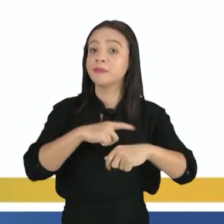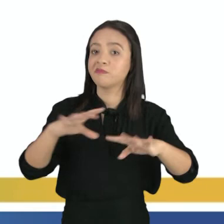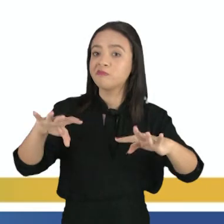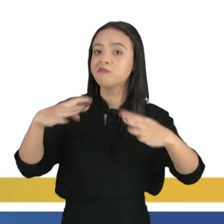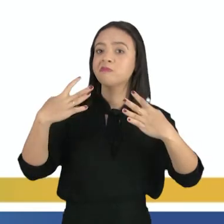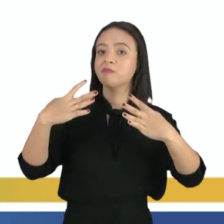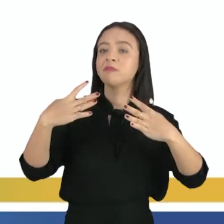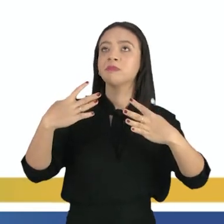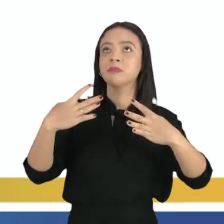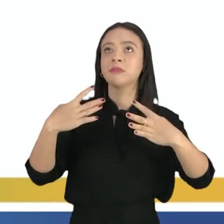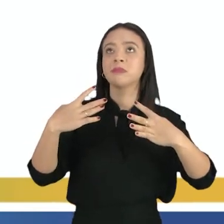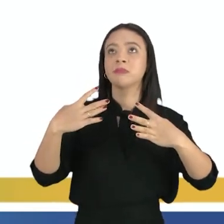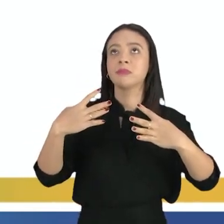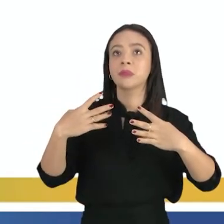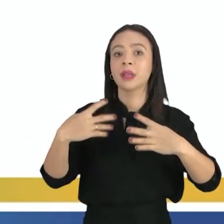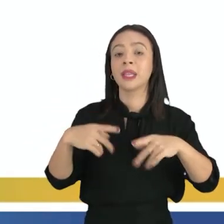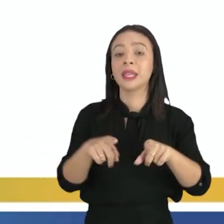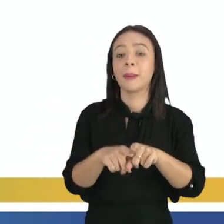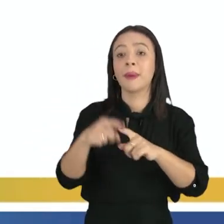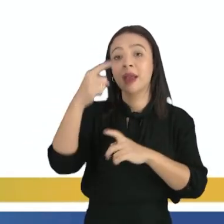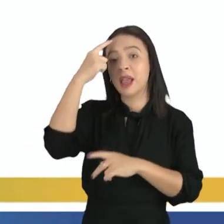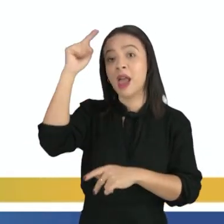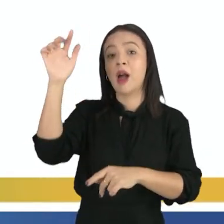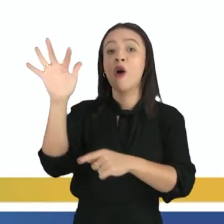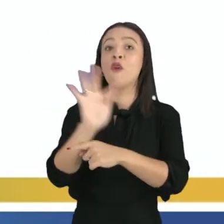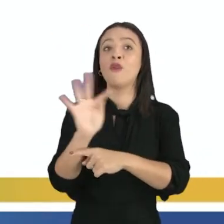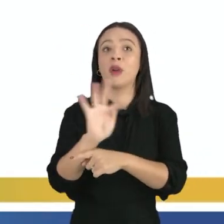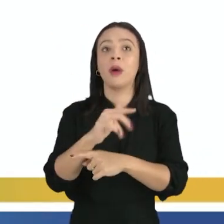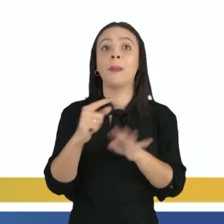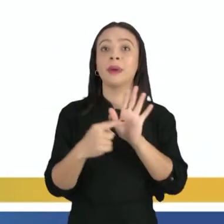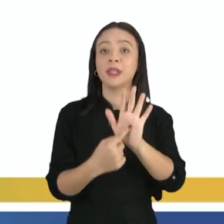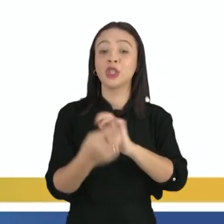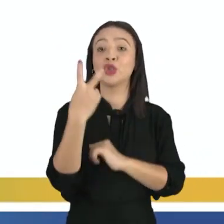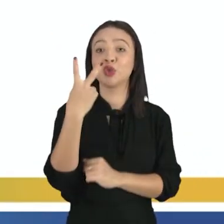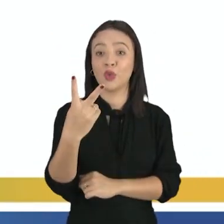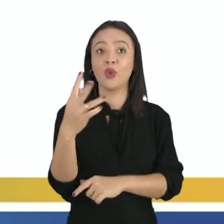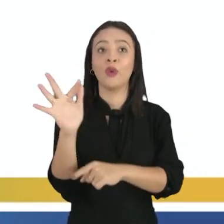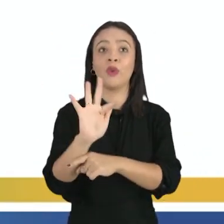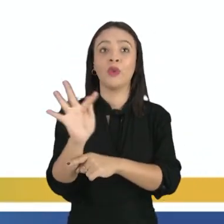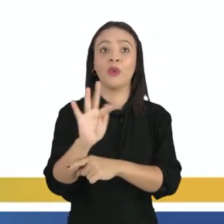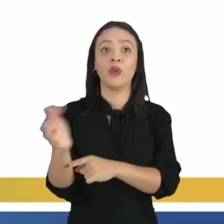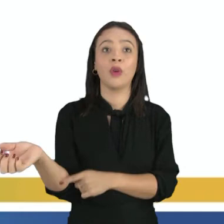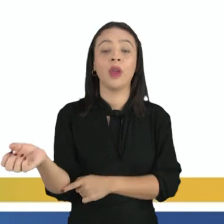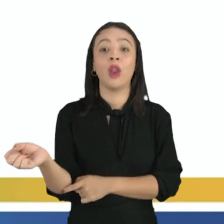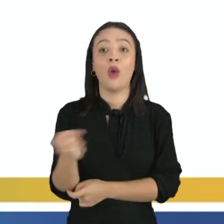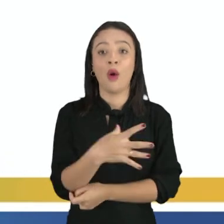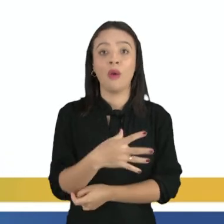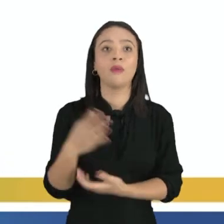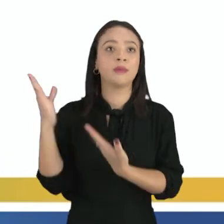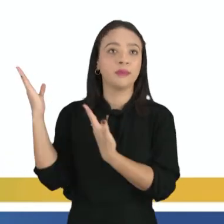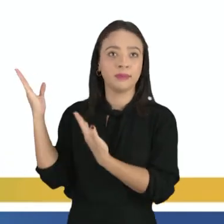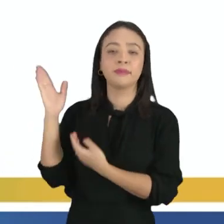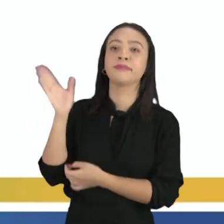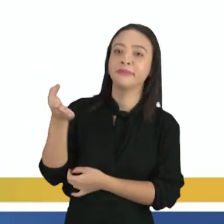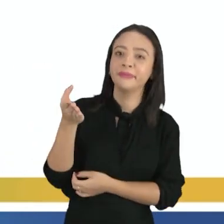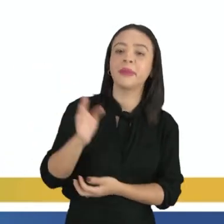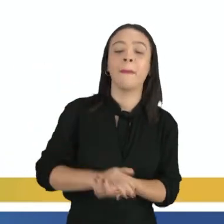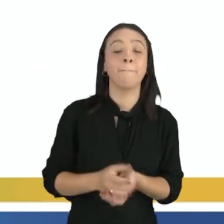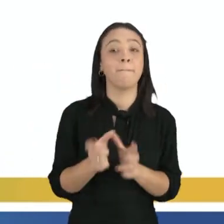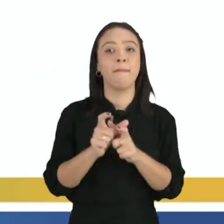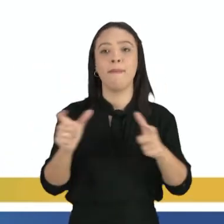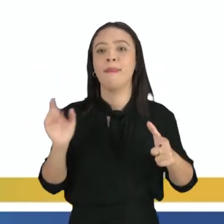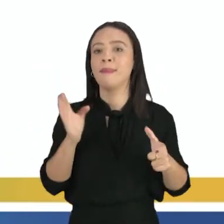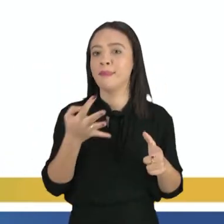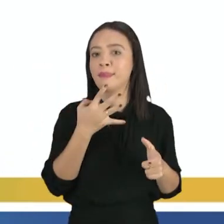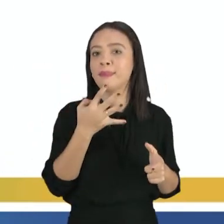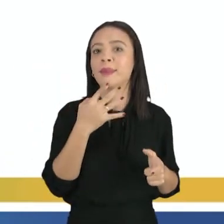consideração na ficção científica. Então eu trouxe aqui 2 filmes, né? Um mais recente, né? Esse daí tenho certeza que a maioria